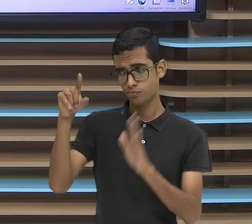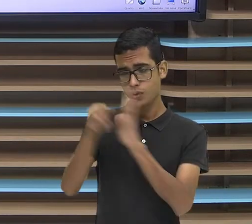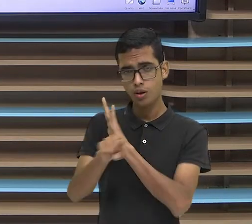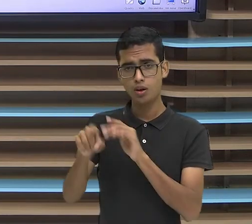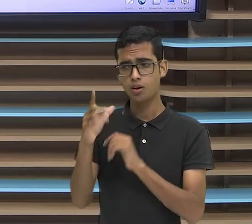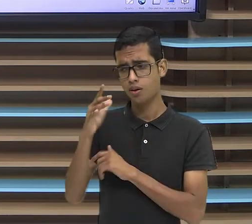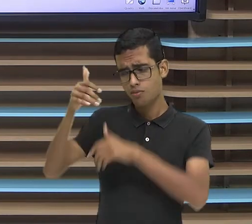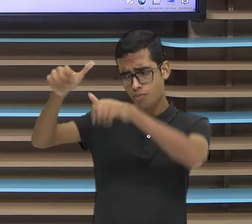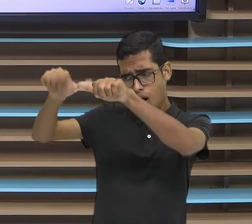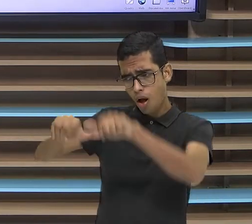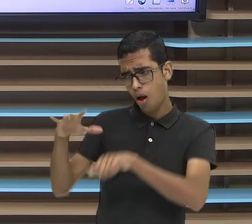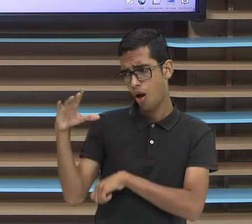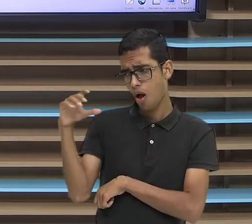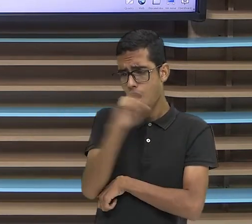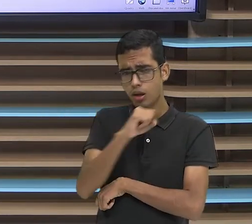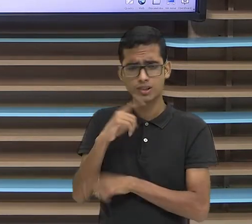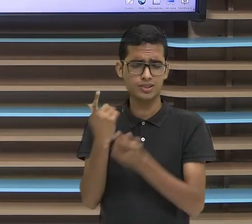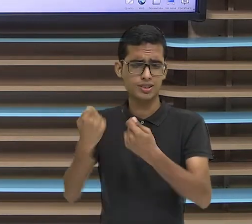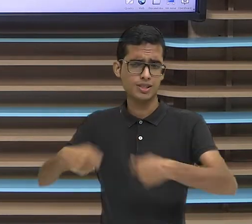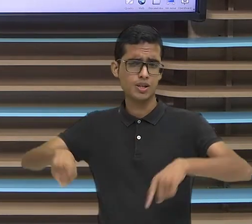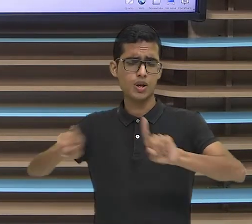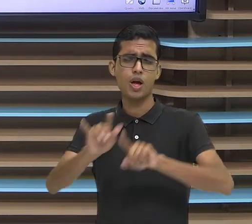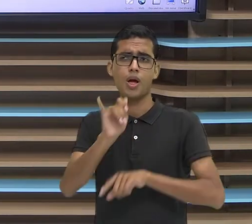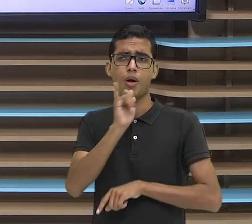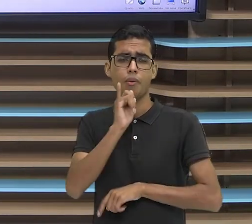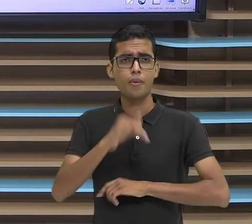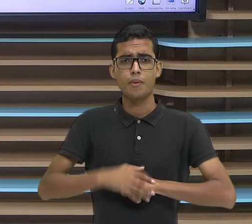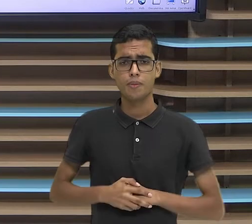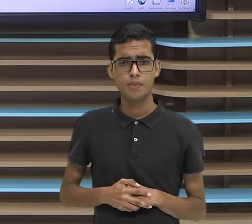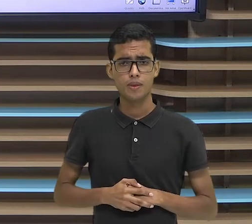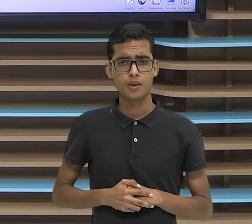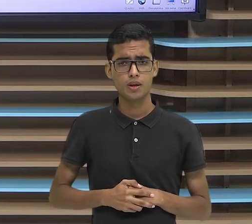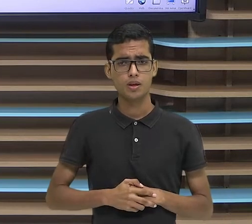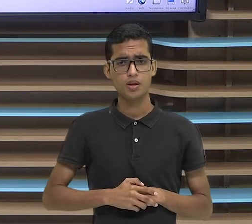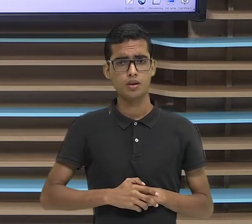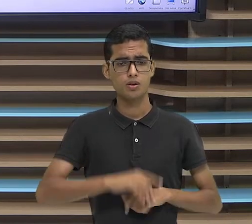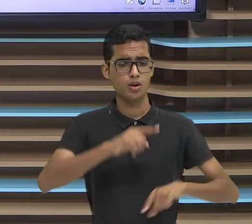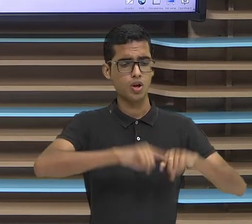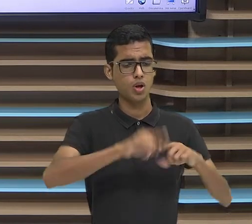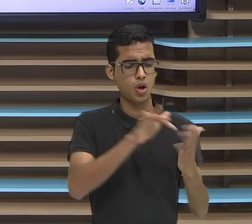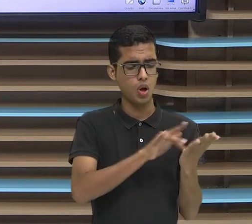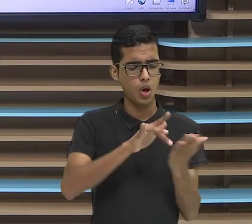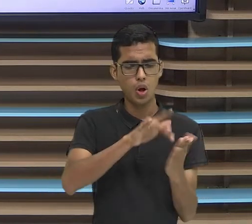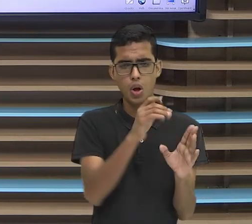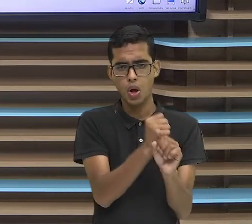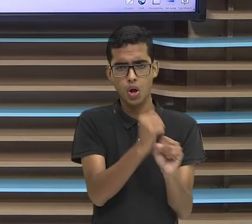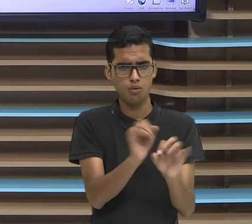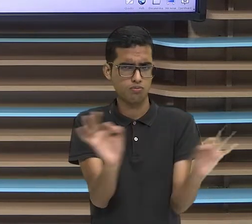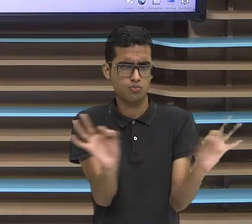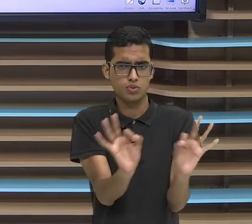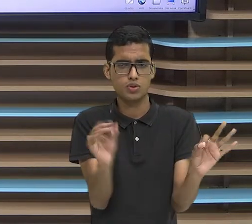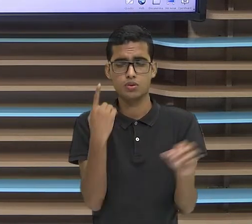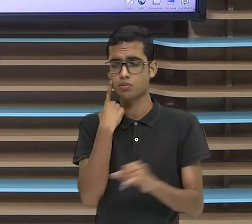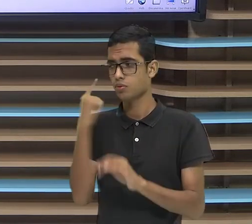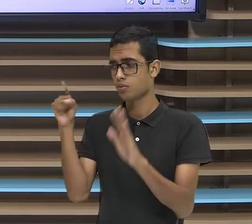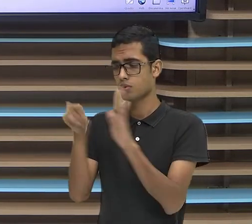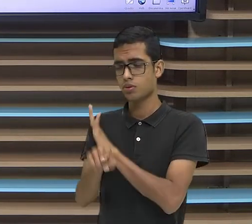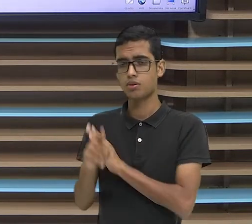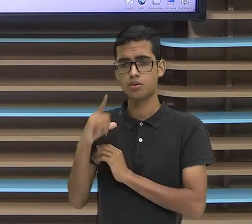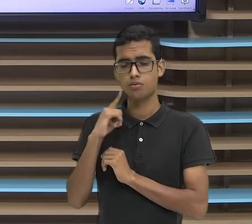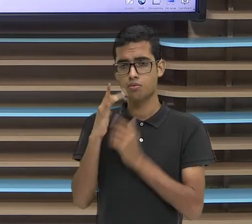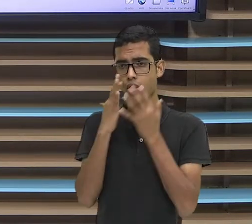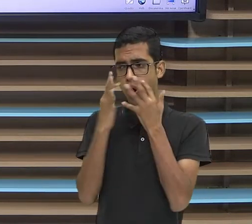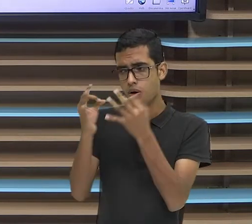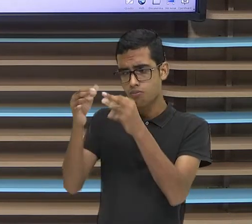essa questão só analisando, sem a necessidade de utilizar nenhum tipo de cálculo, tá bom? Então essa